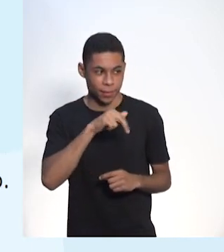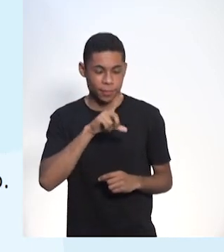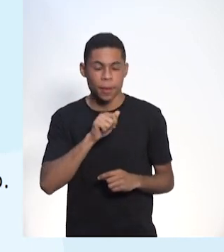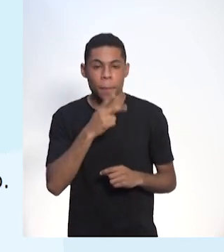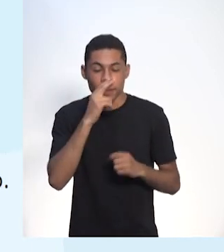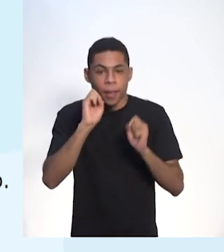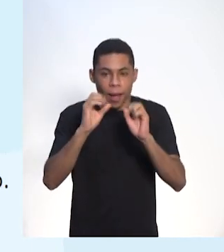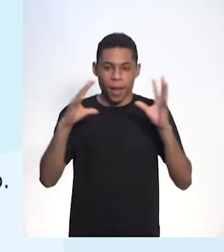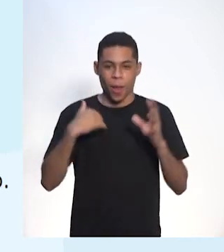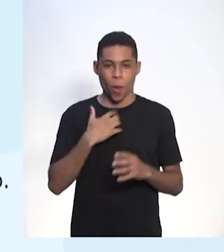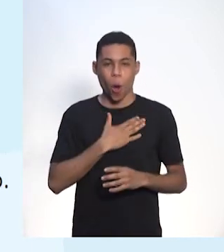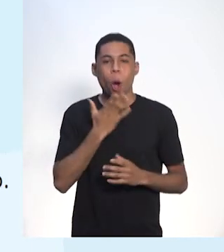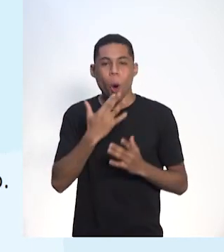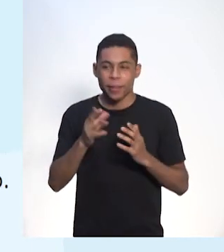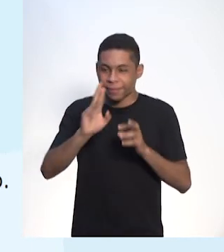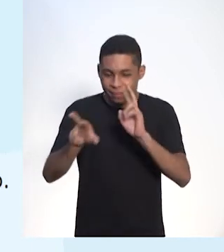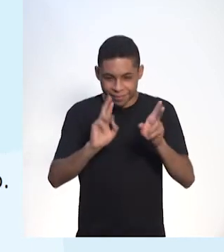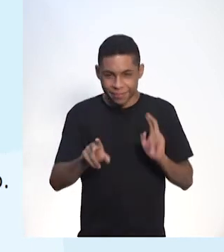porque eu gosto de mudar de cor também.